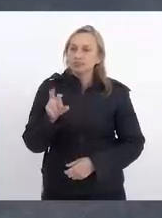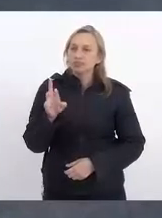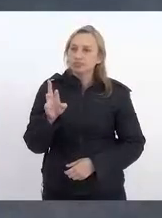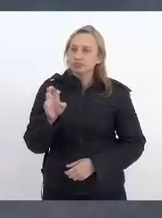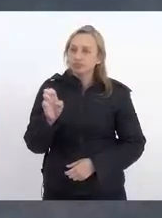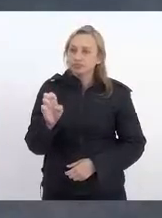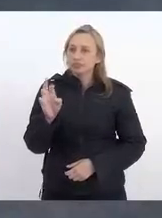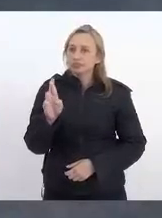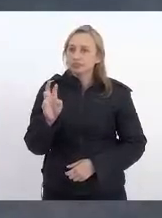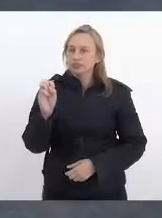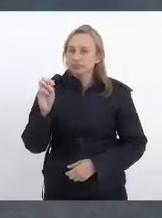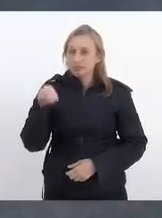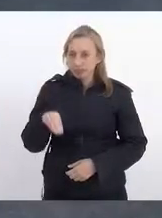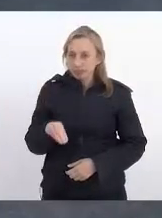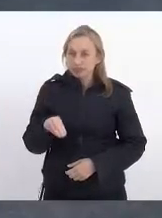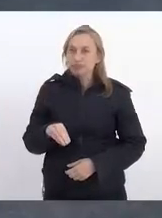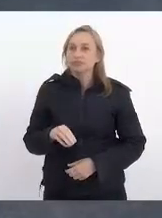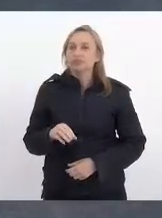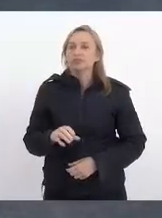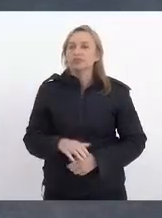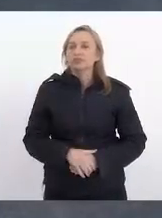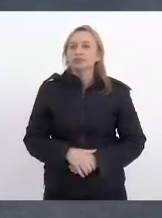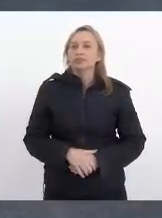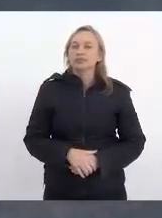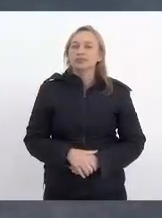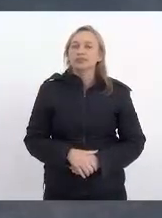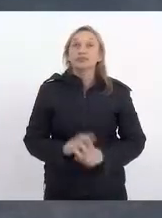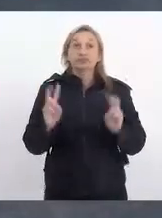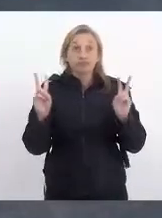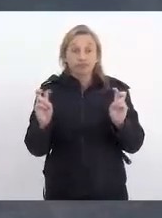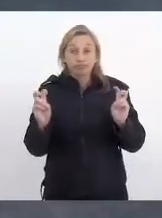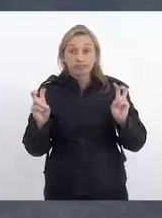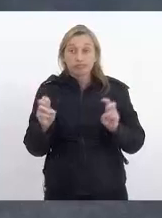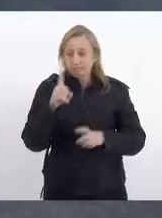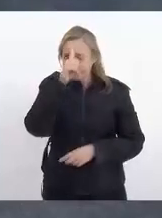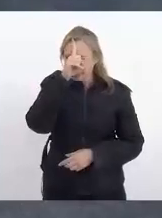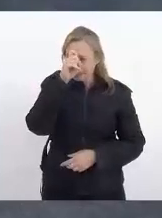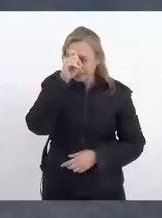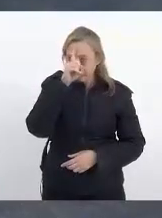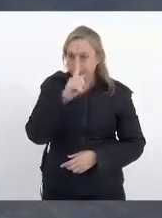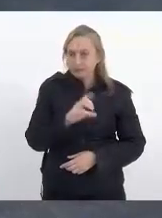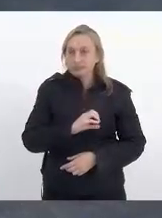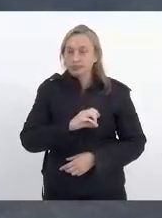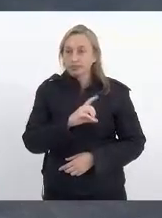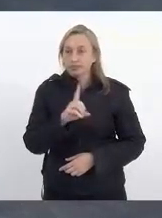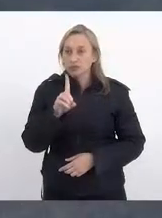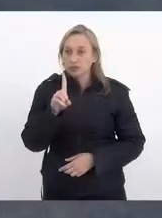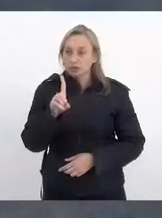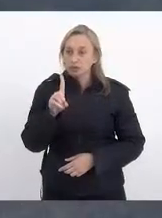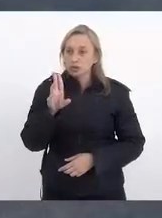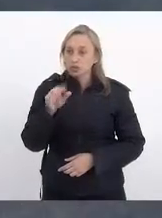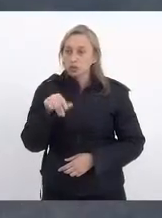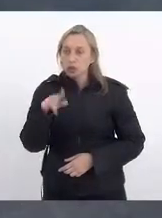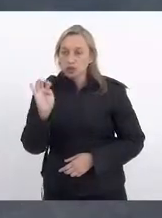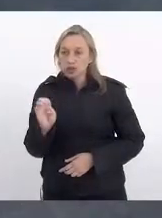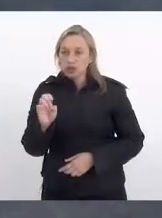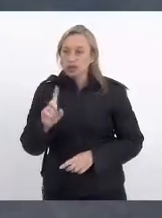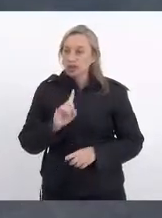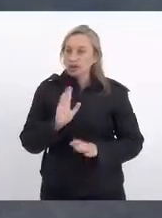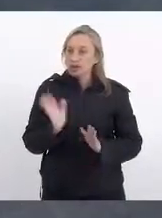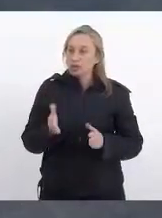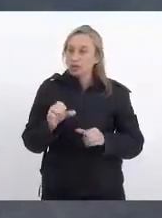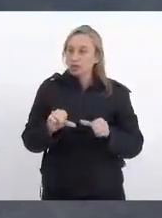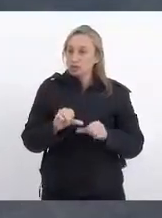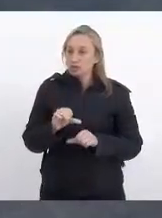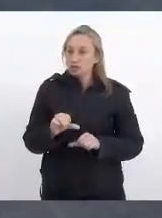a ao nível central a questão do hospital Duque quando era o hospital Duque que agora não é mais o hospital